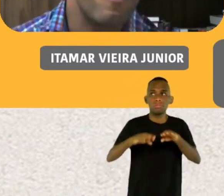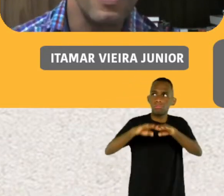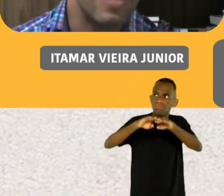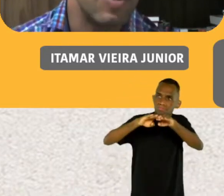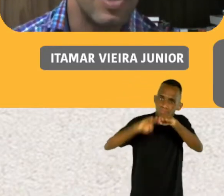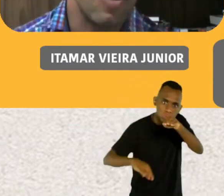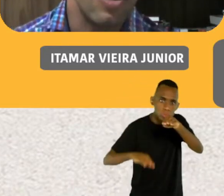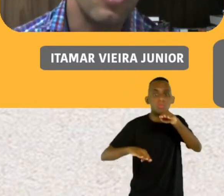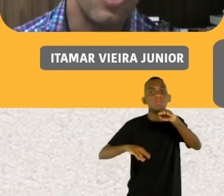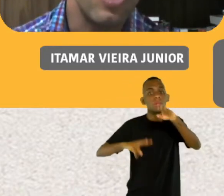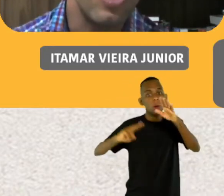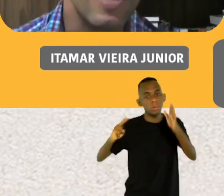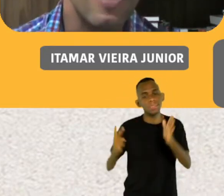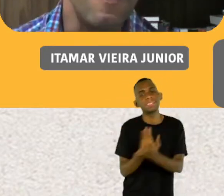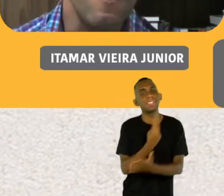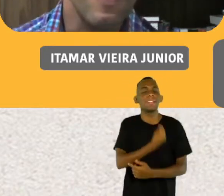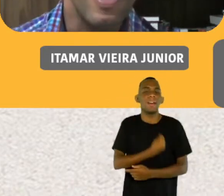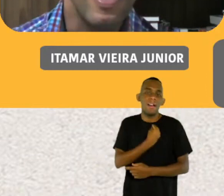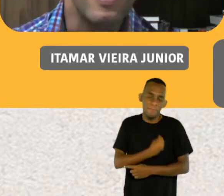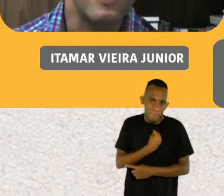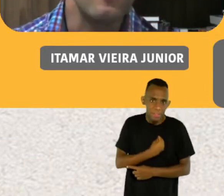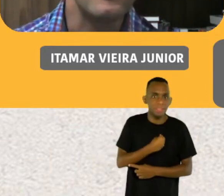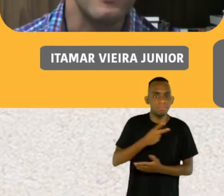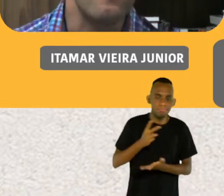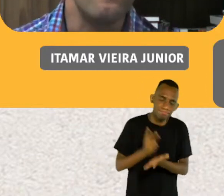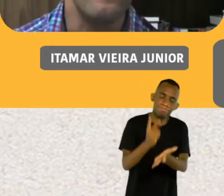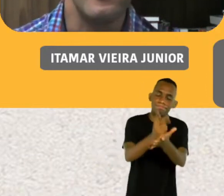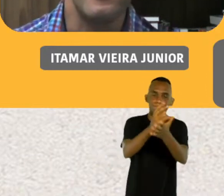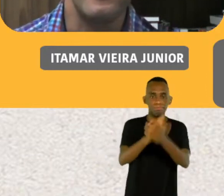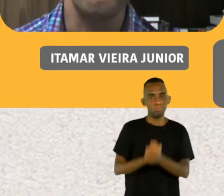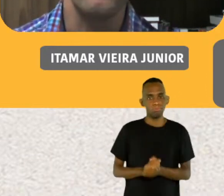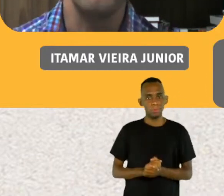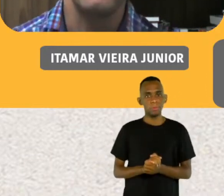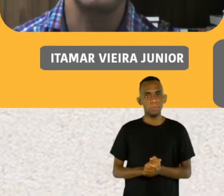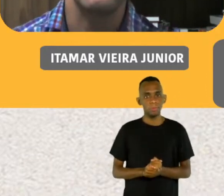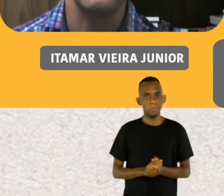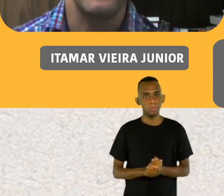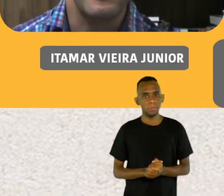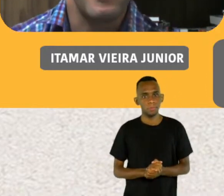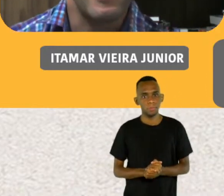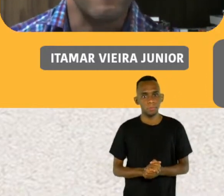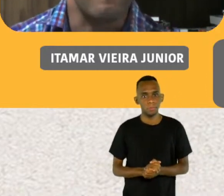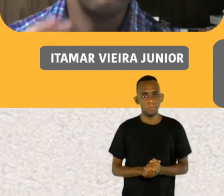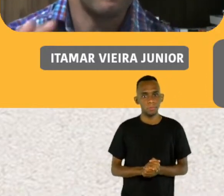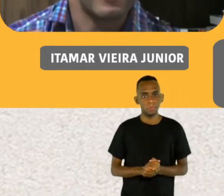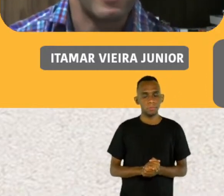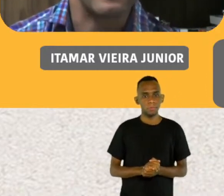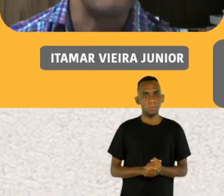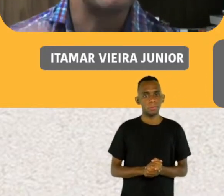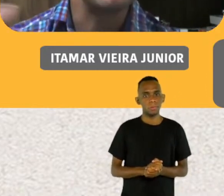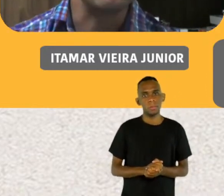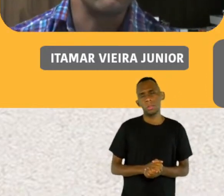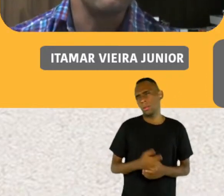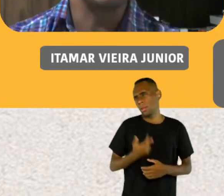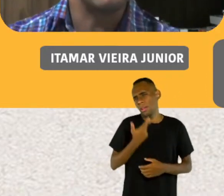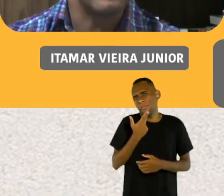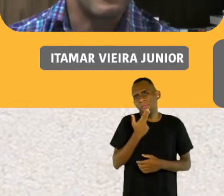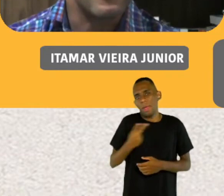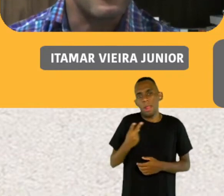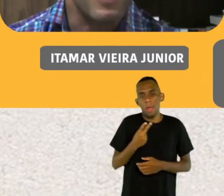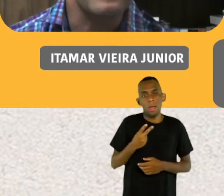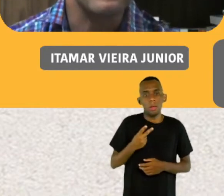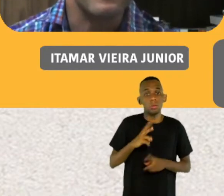sua vida, no seu cotidiano, né? Não estão, por mais que, vamos falar, que a